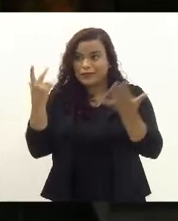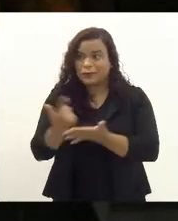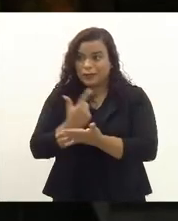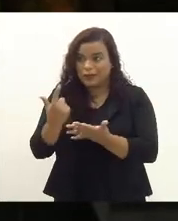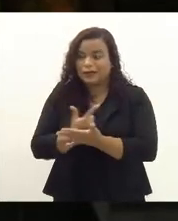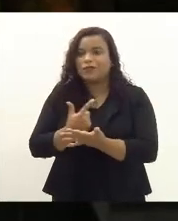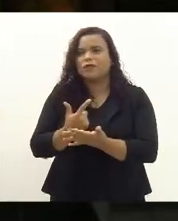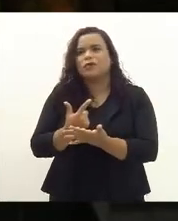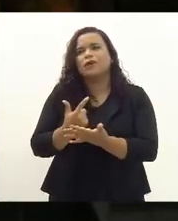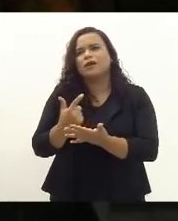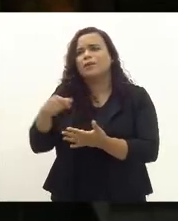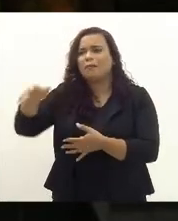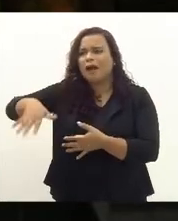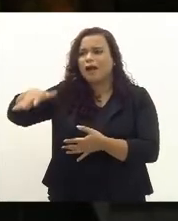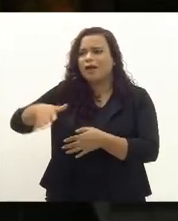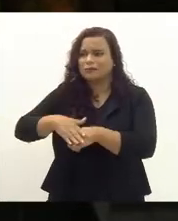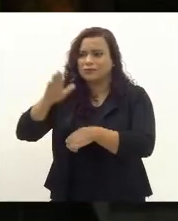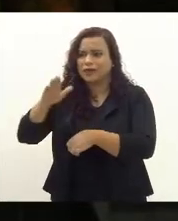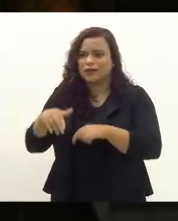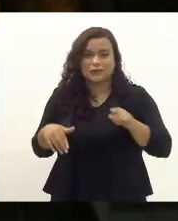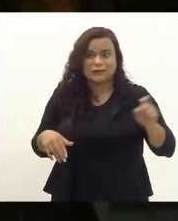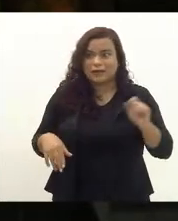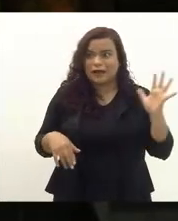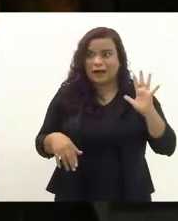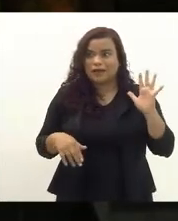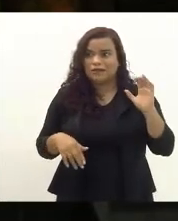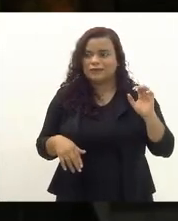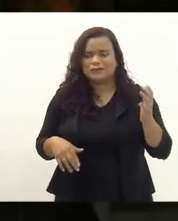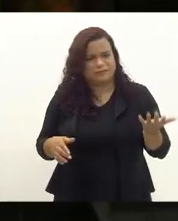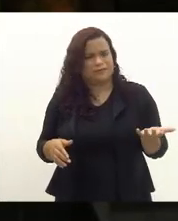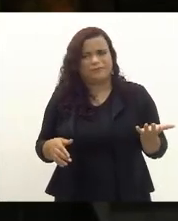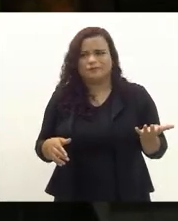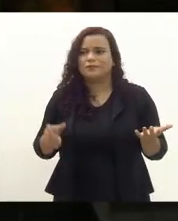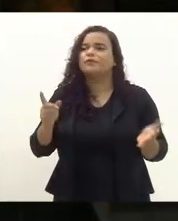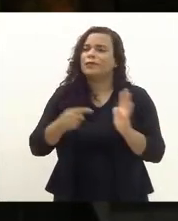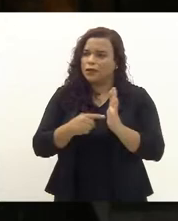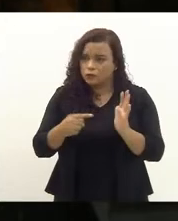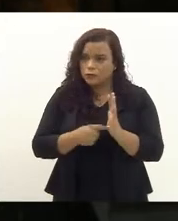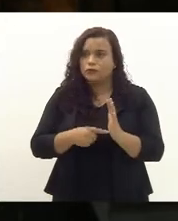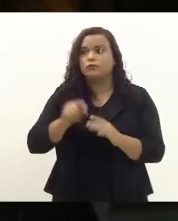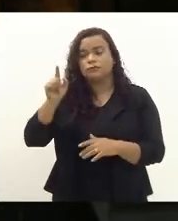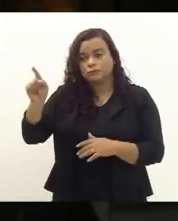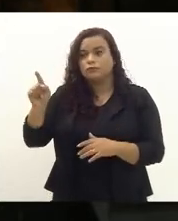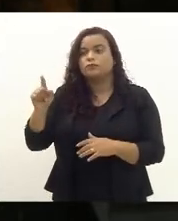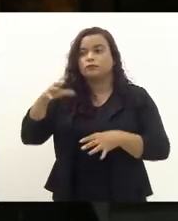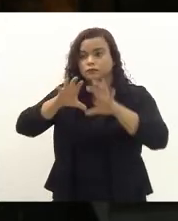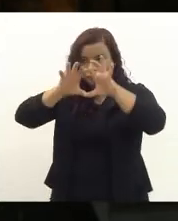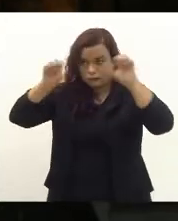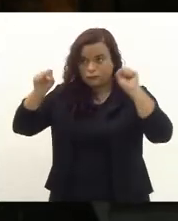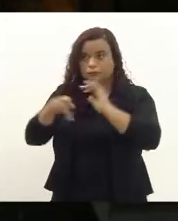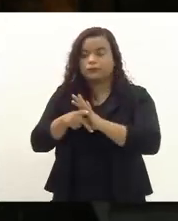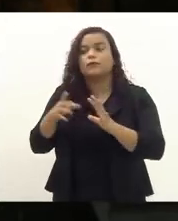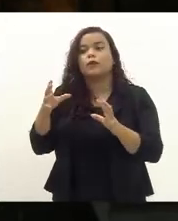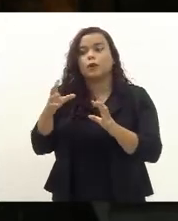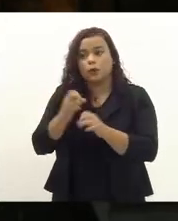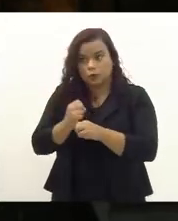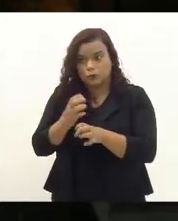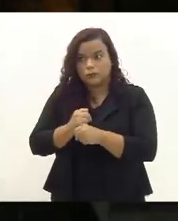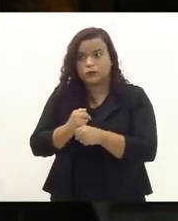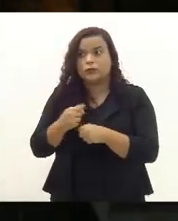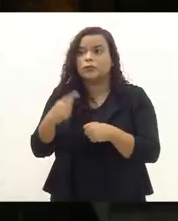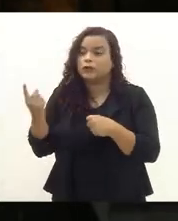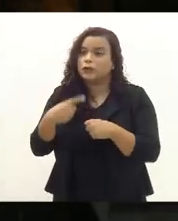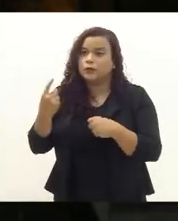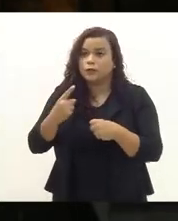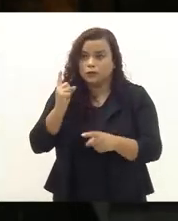então isso foi um dos aspectos mais importantes da denúncia que a gente fez o Tribunal de Contas isso deu abertura